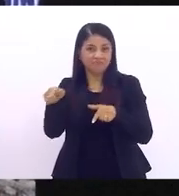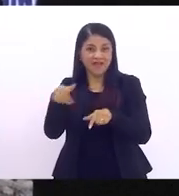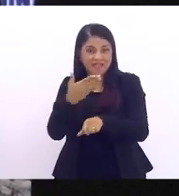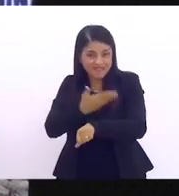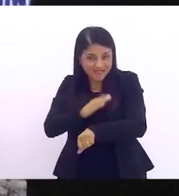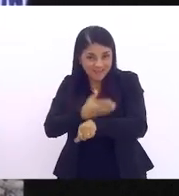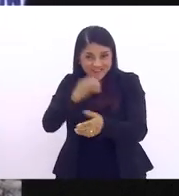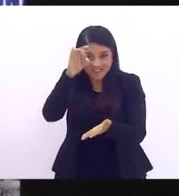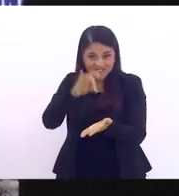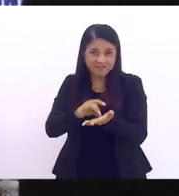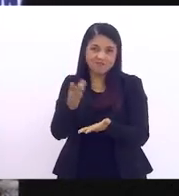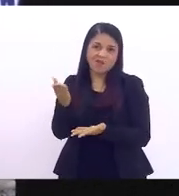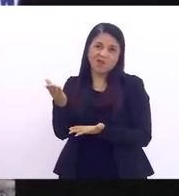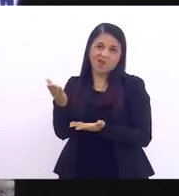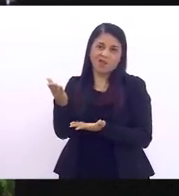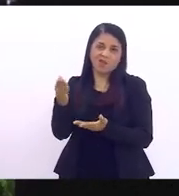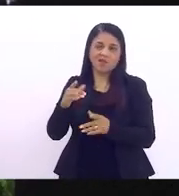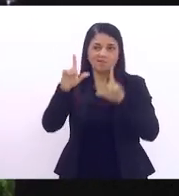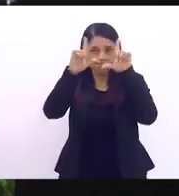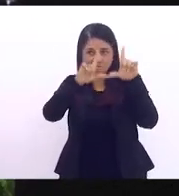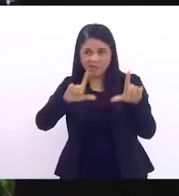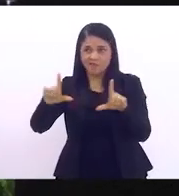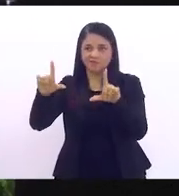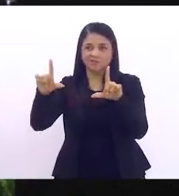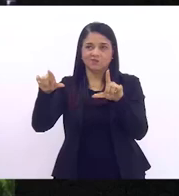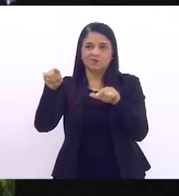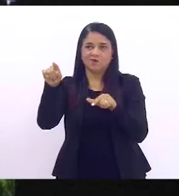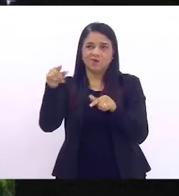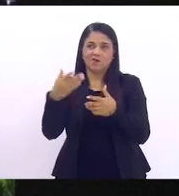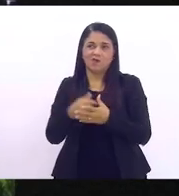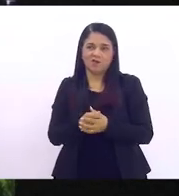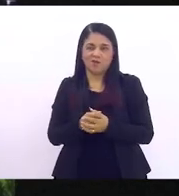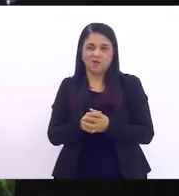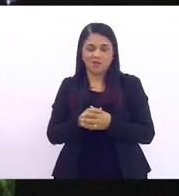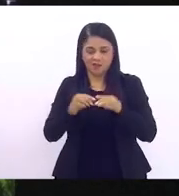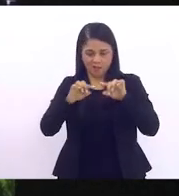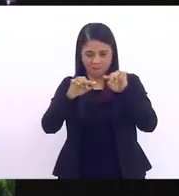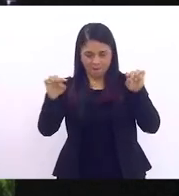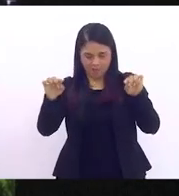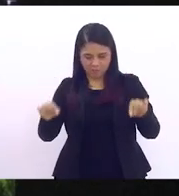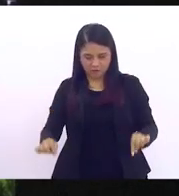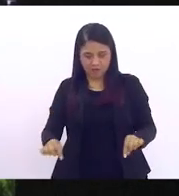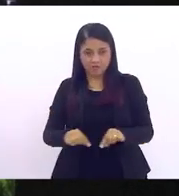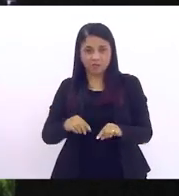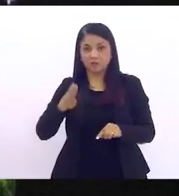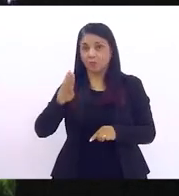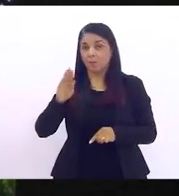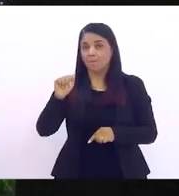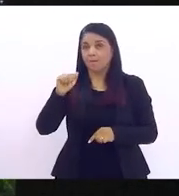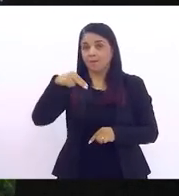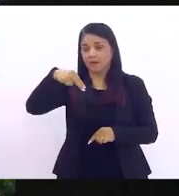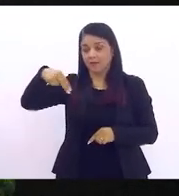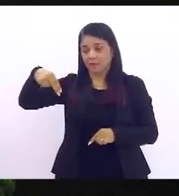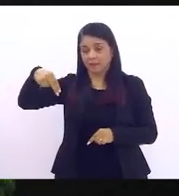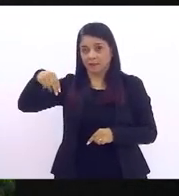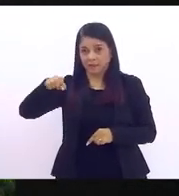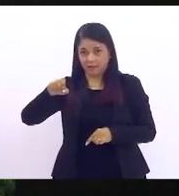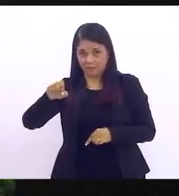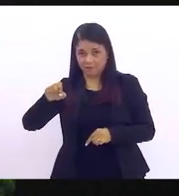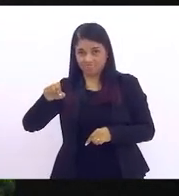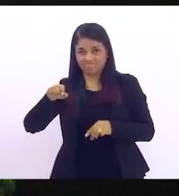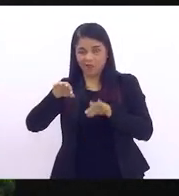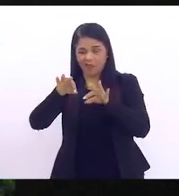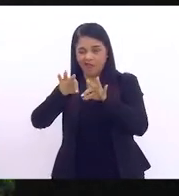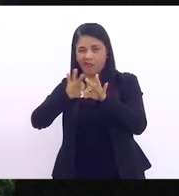funciona pode passar a próxima imagem por favor olha a parte de baixo ali também ó do Banner já rasgada isso não